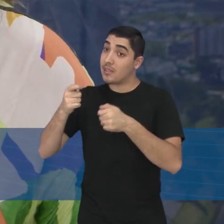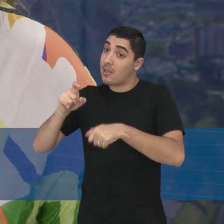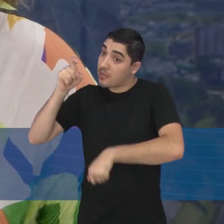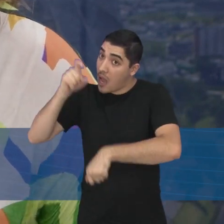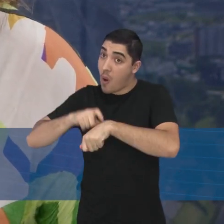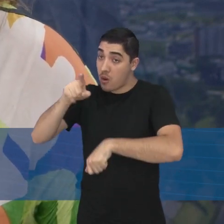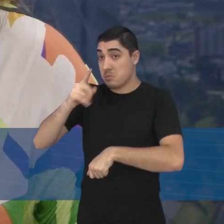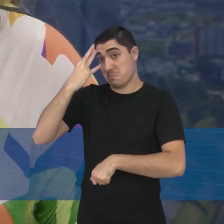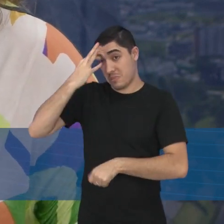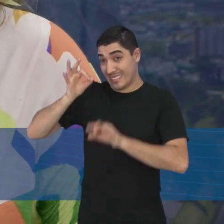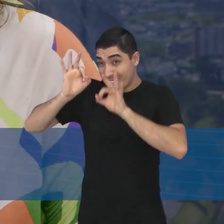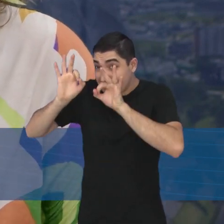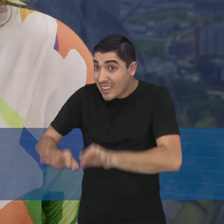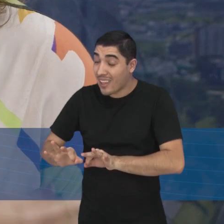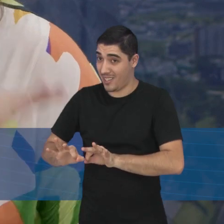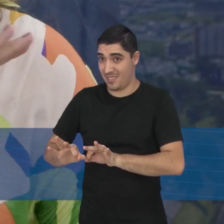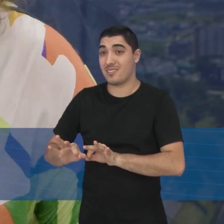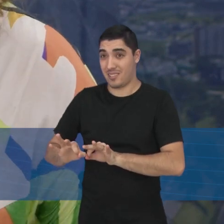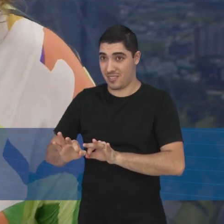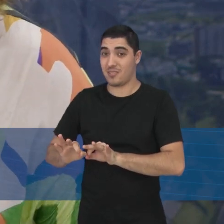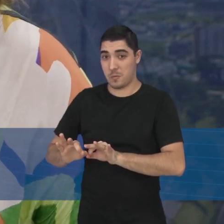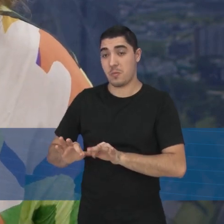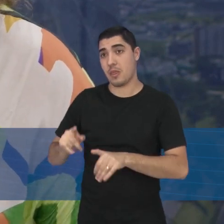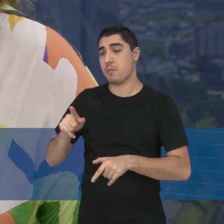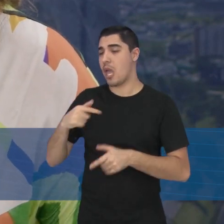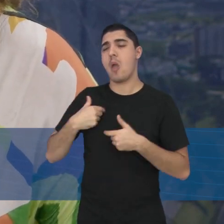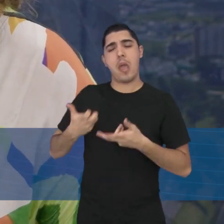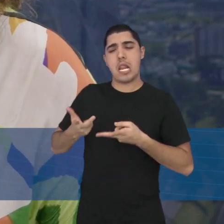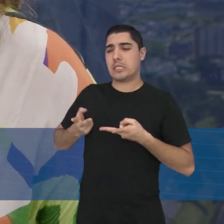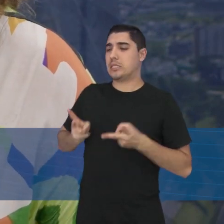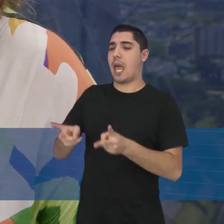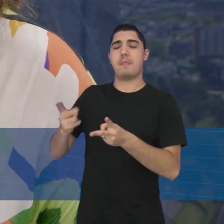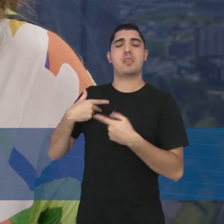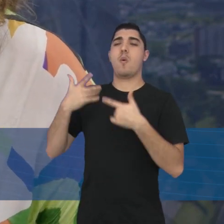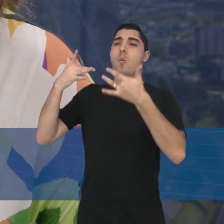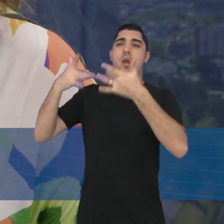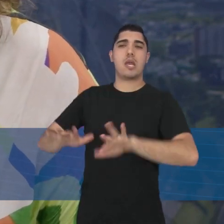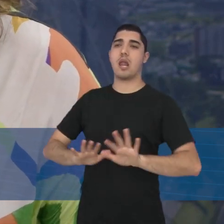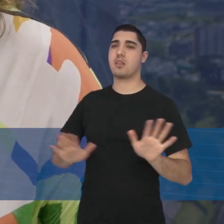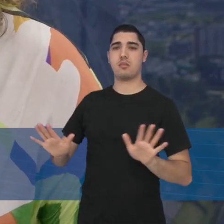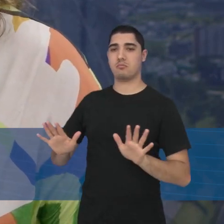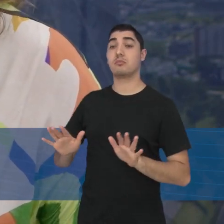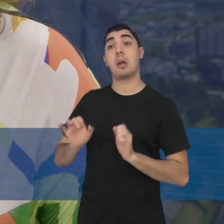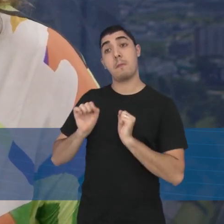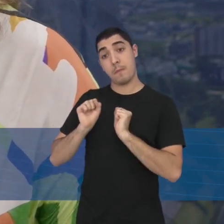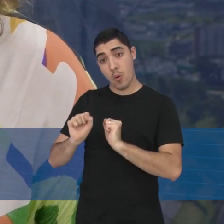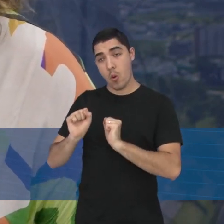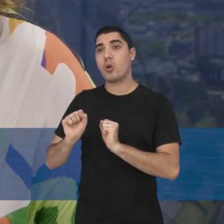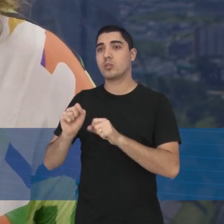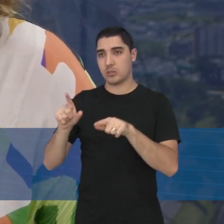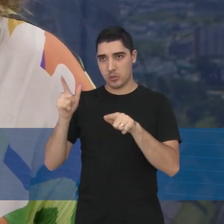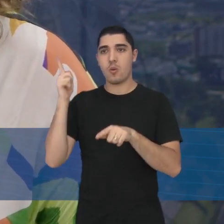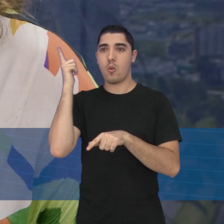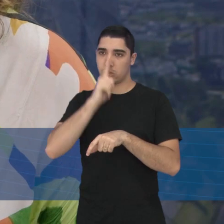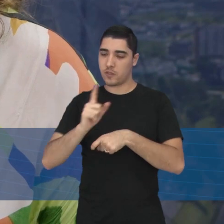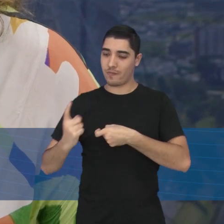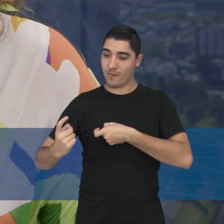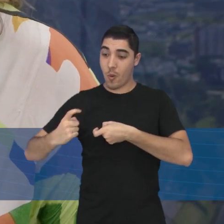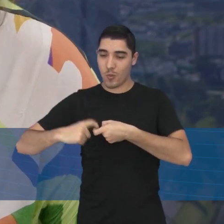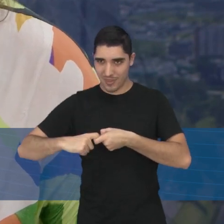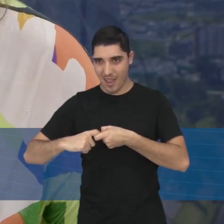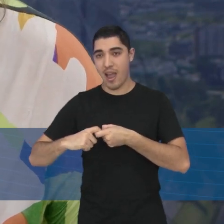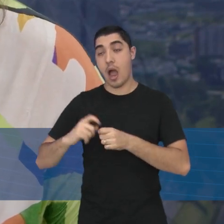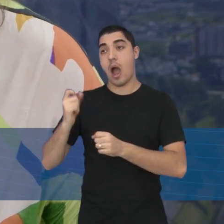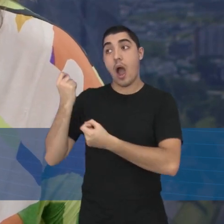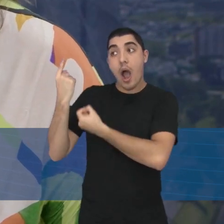decidido por isso, né? Por método definitivo. Existe a recanalização da laqueadura,